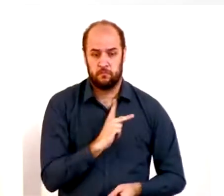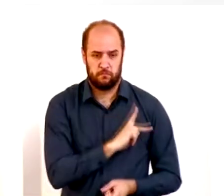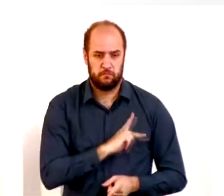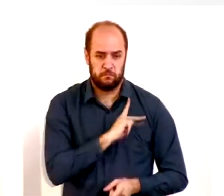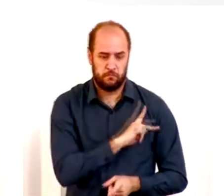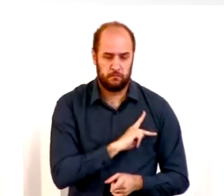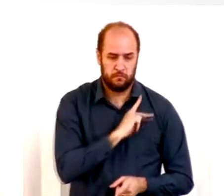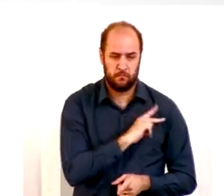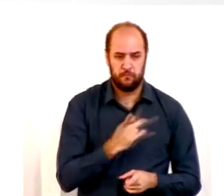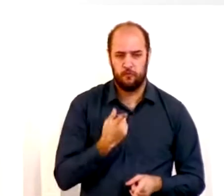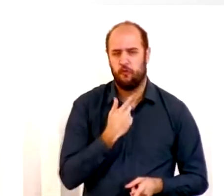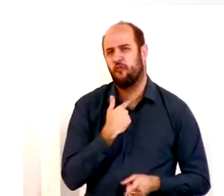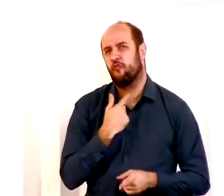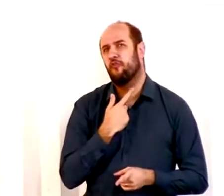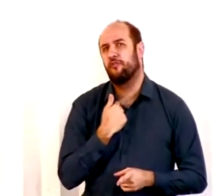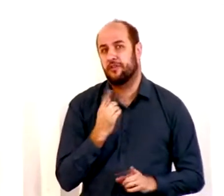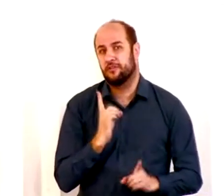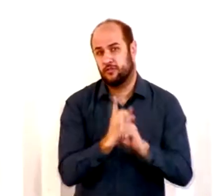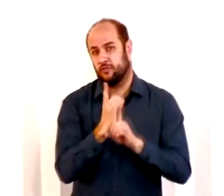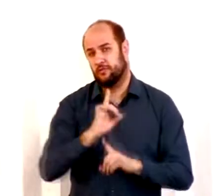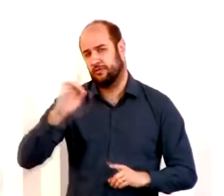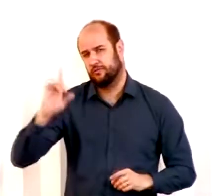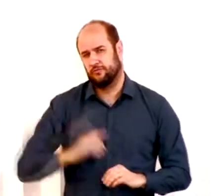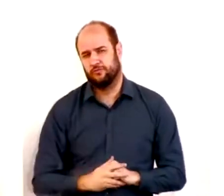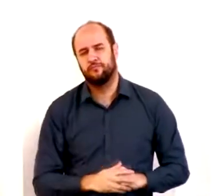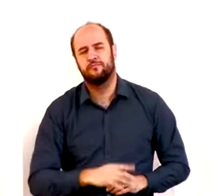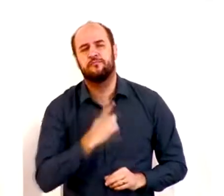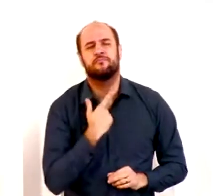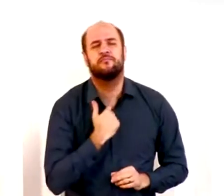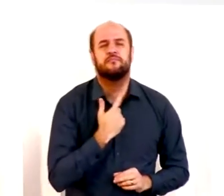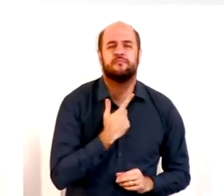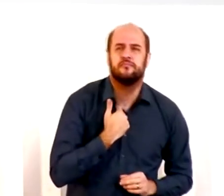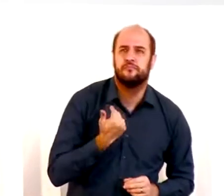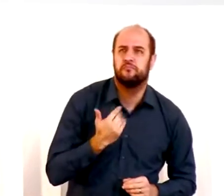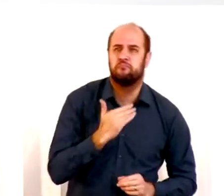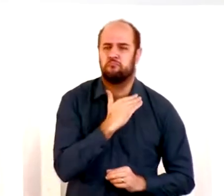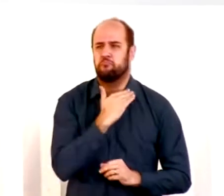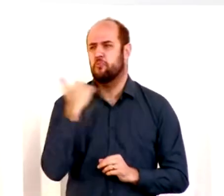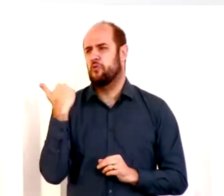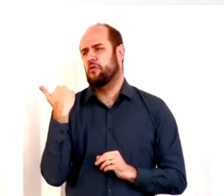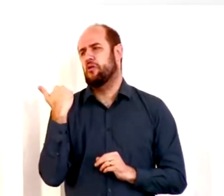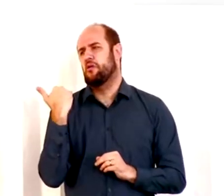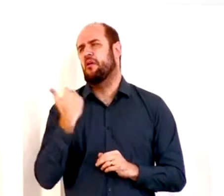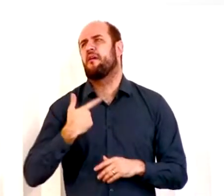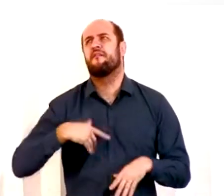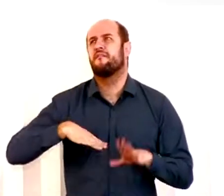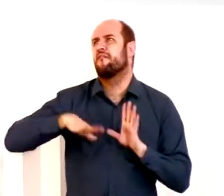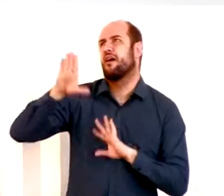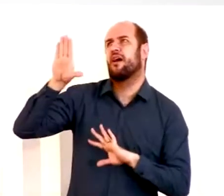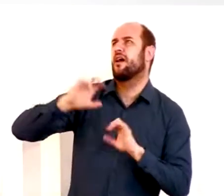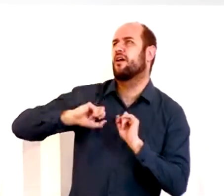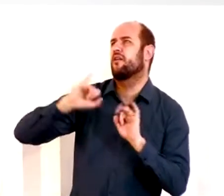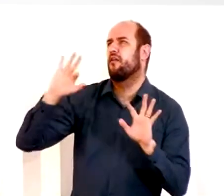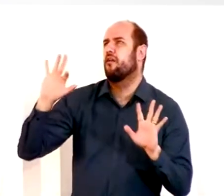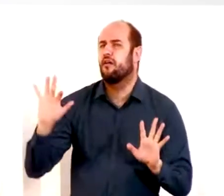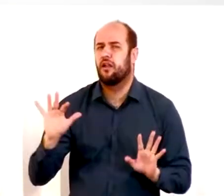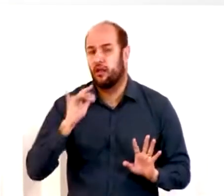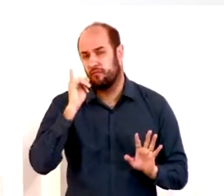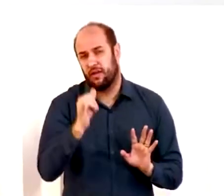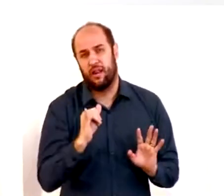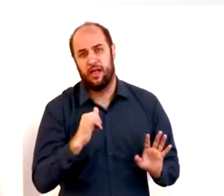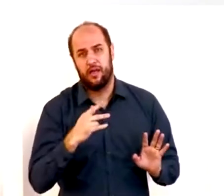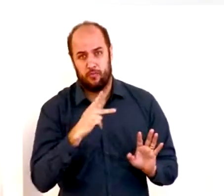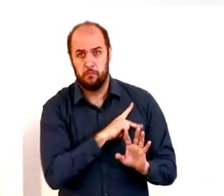está com vontade de se encontrar com Deus, com vontade de morrer, de ir para a glória. Ele chega a dizer,